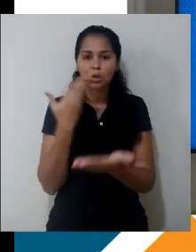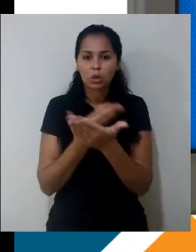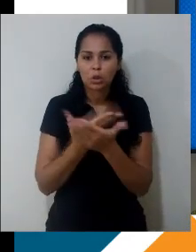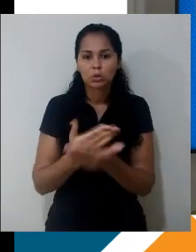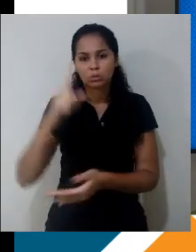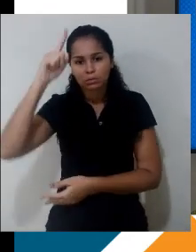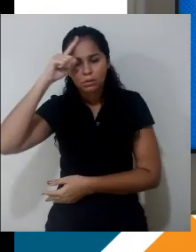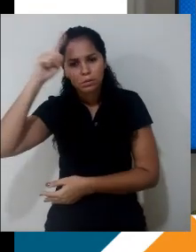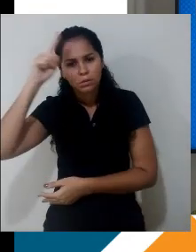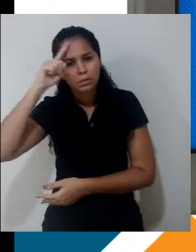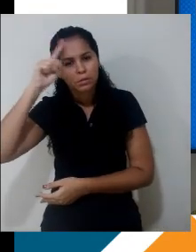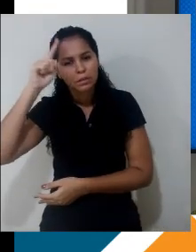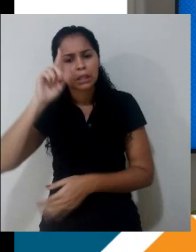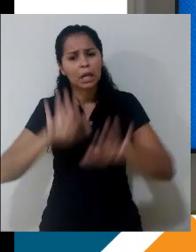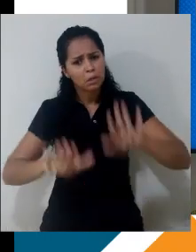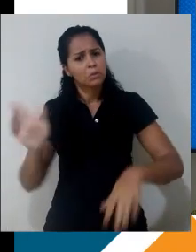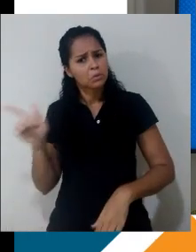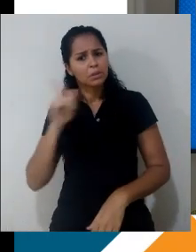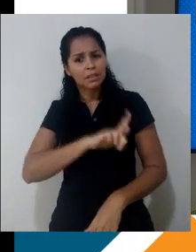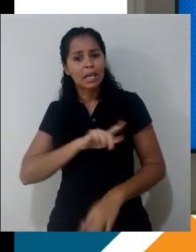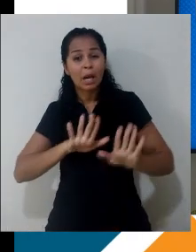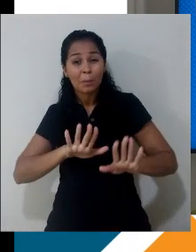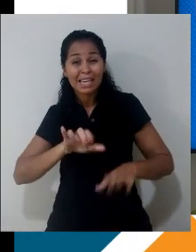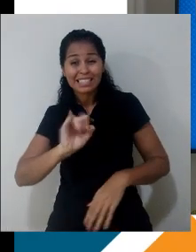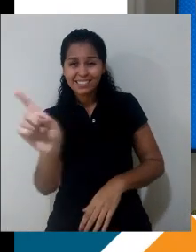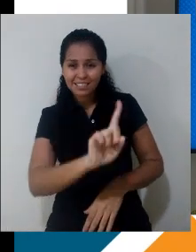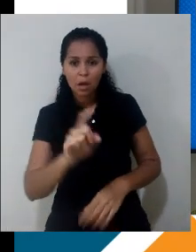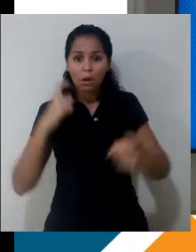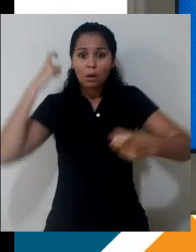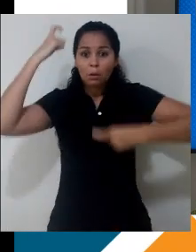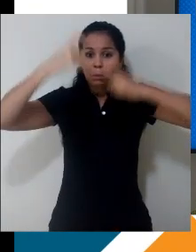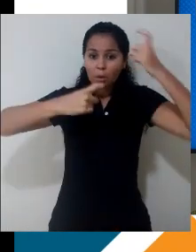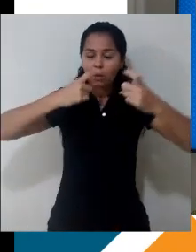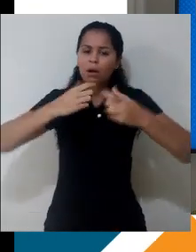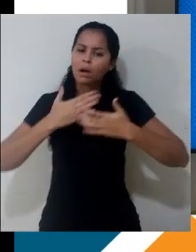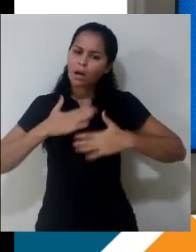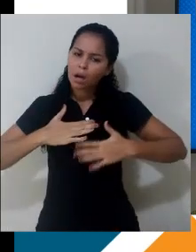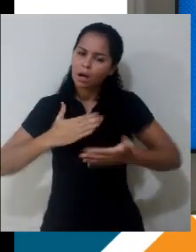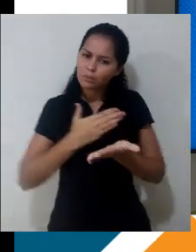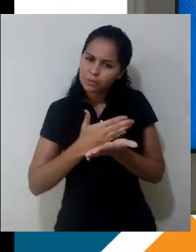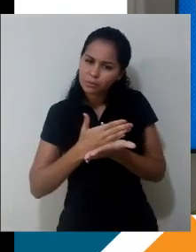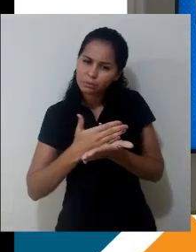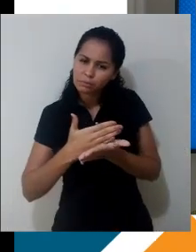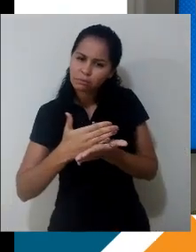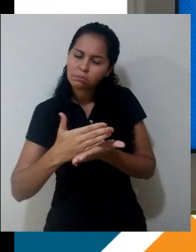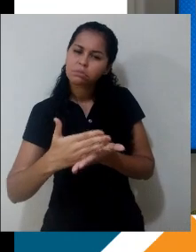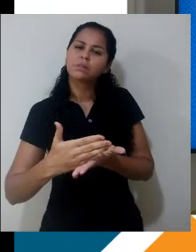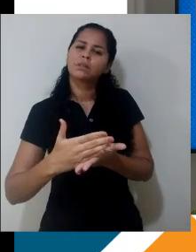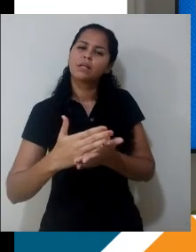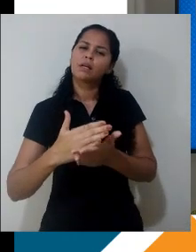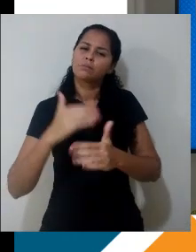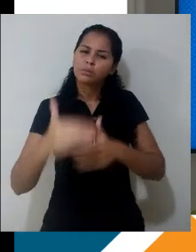sabe? Pode ser que de fato você consiga, mas se você não conseguir, não se preocupe. Comece aos poucos, E à medida talvez que